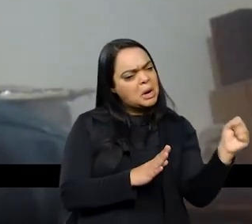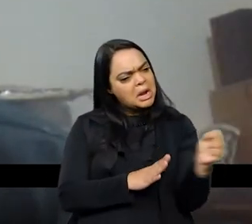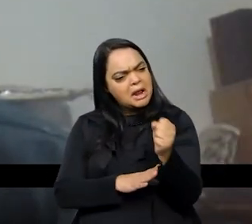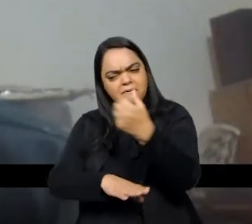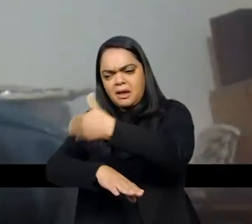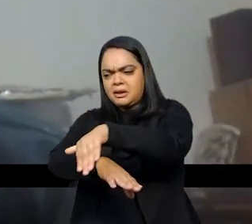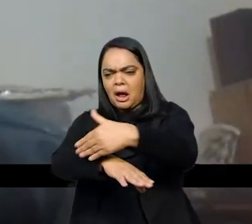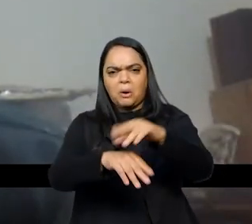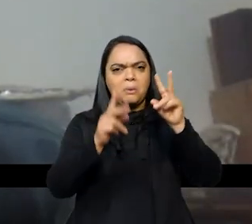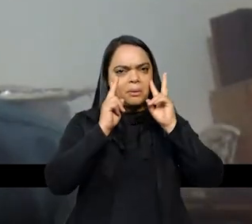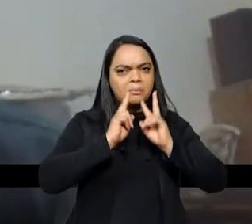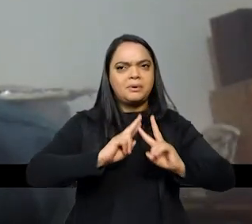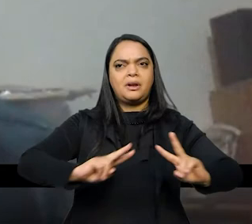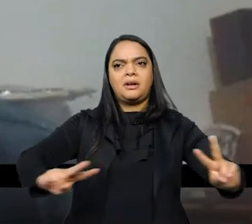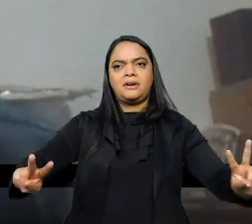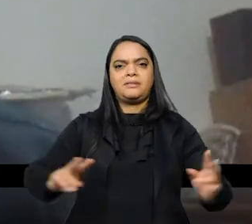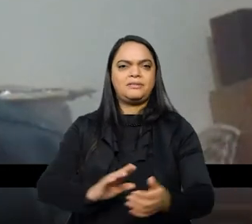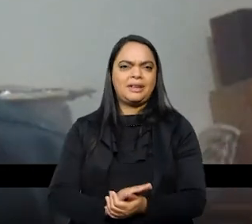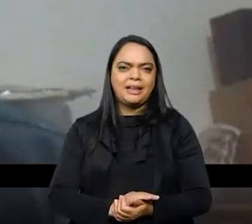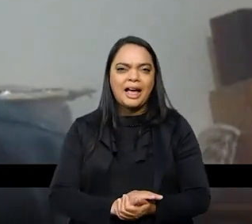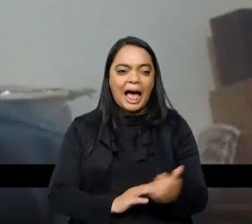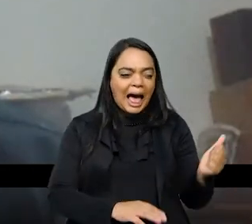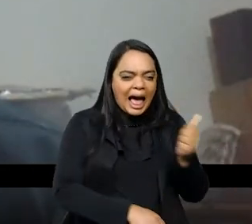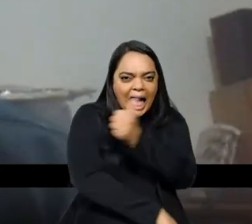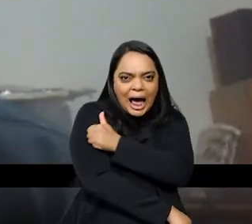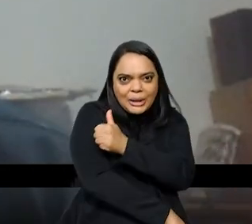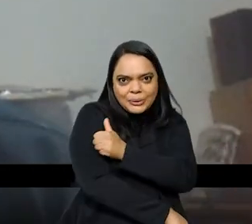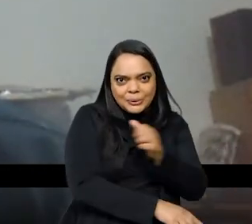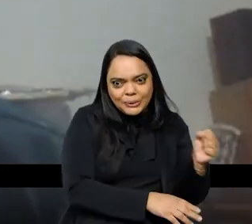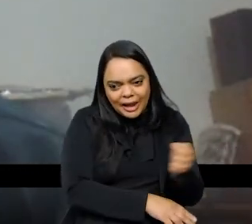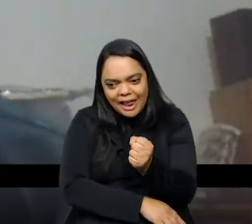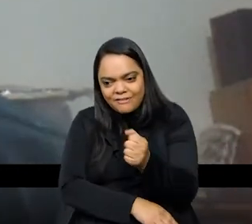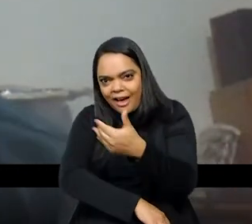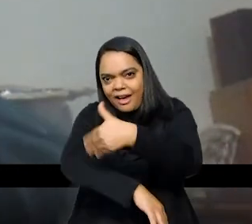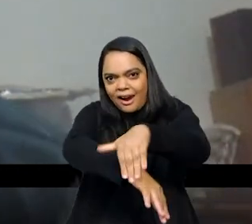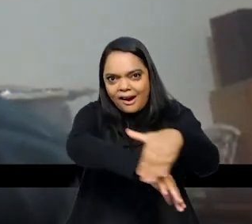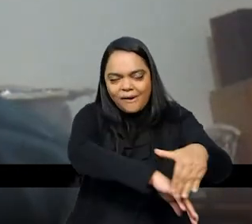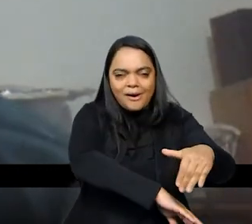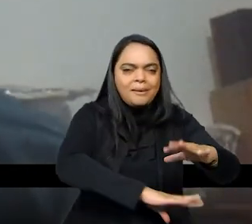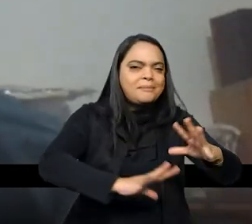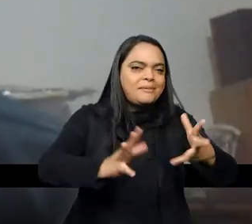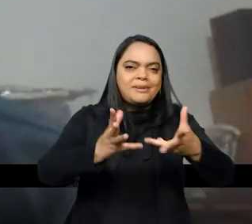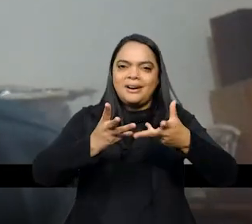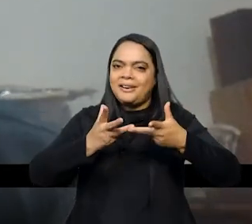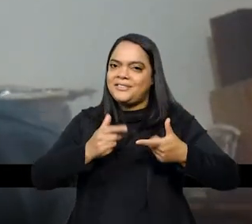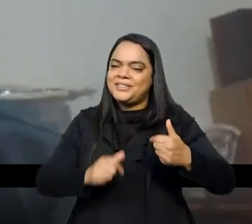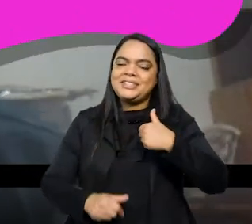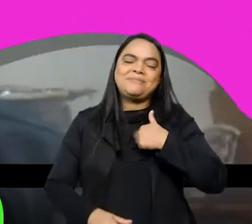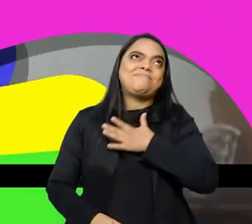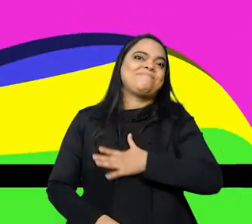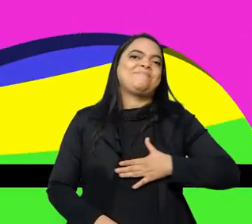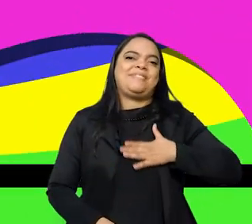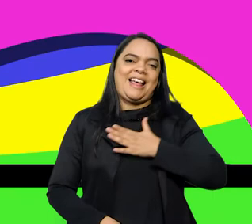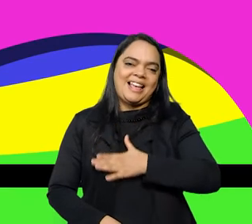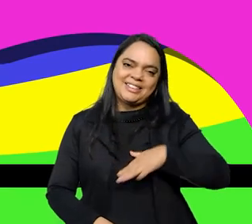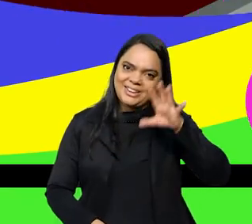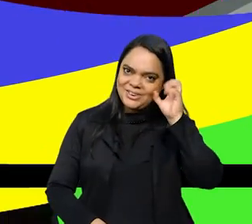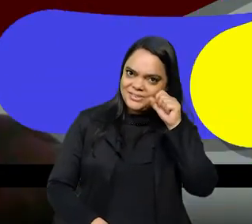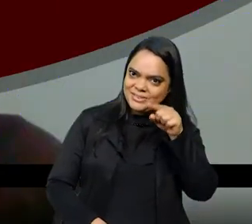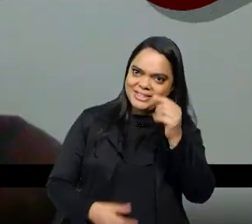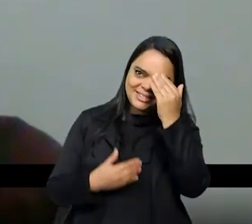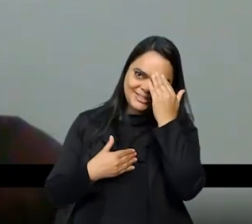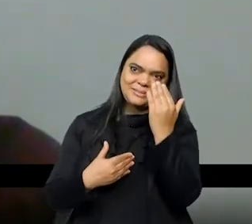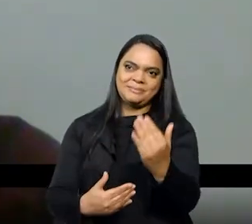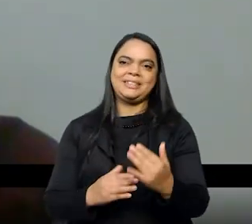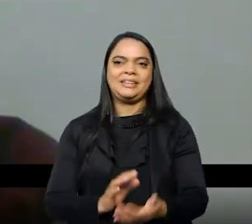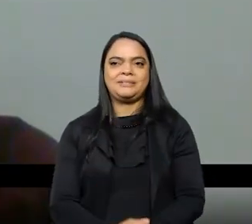negócio magnífico. Eu acho que, para mim, está extasiante te ouvir. Muito obrigado. Eu venho